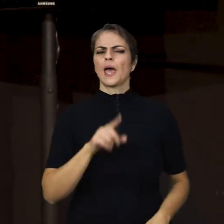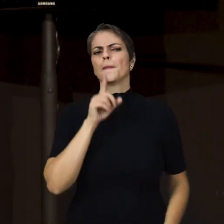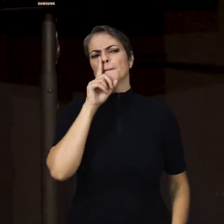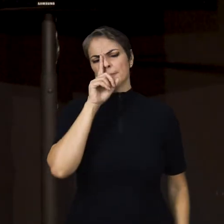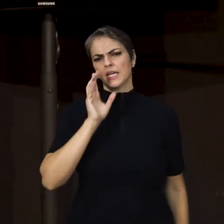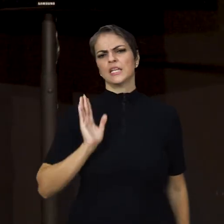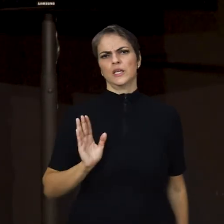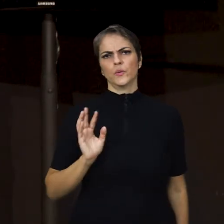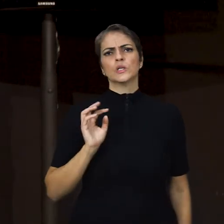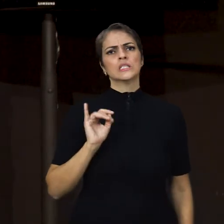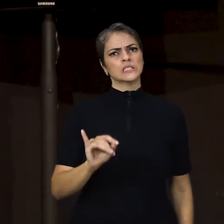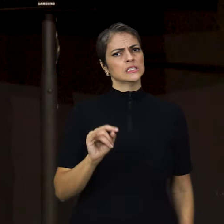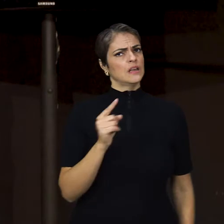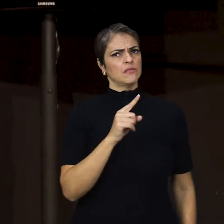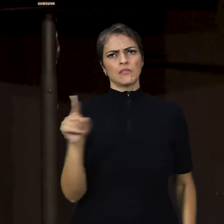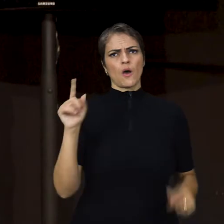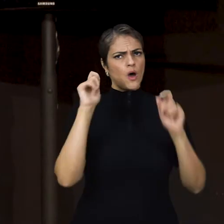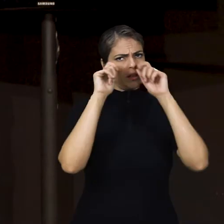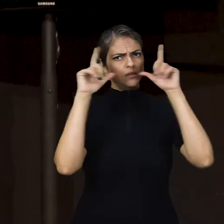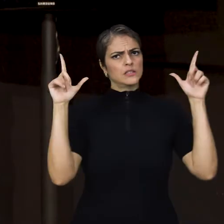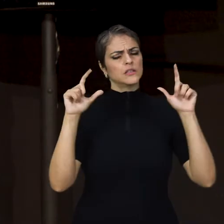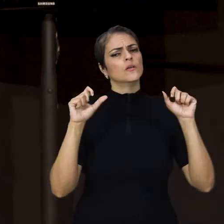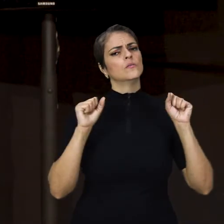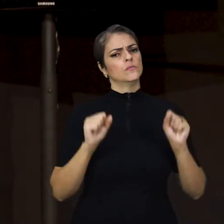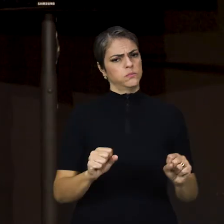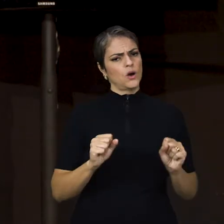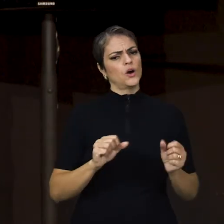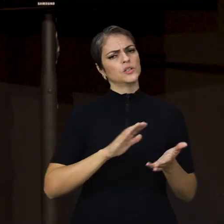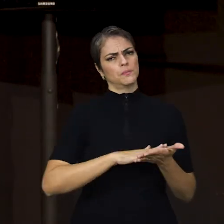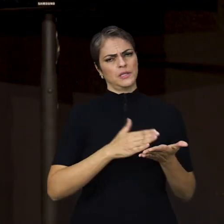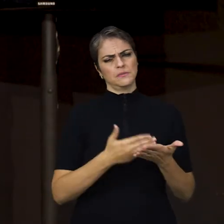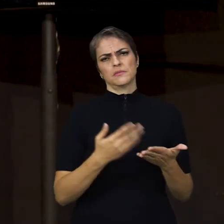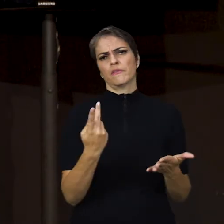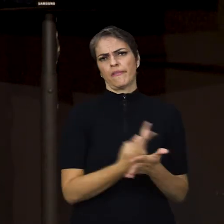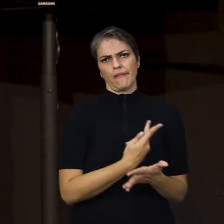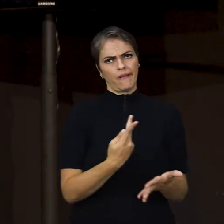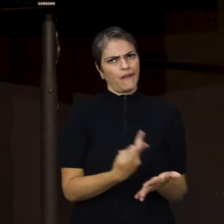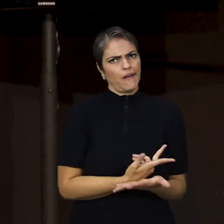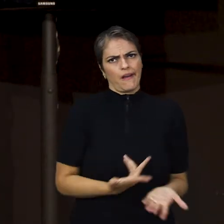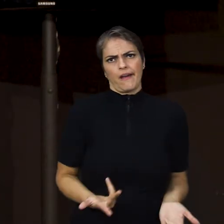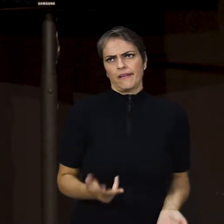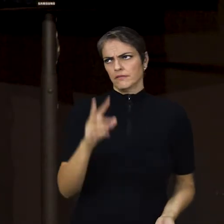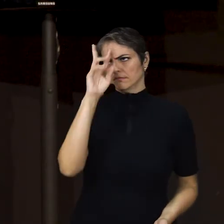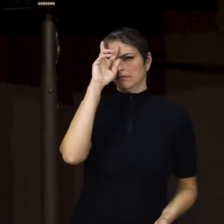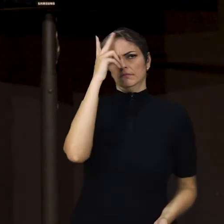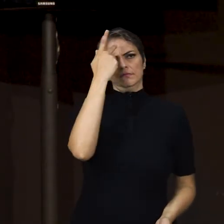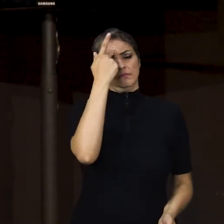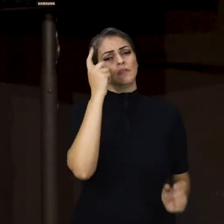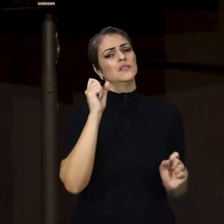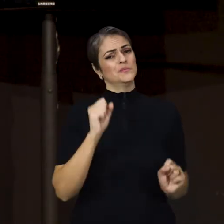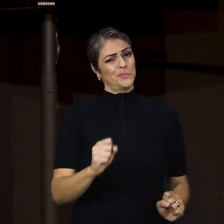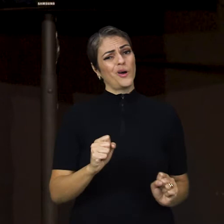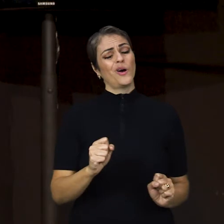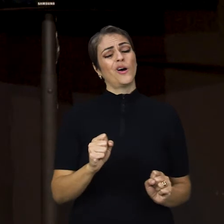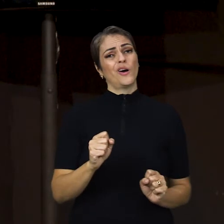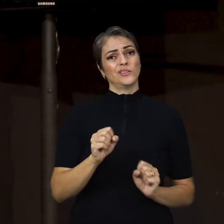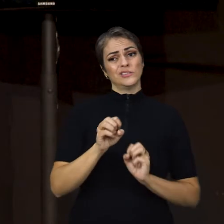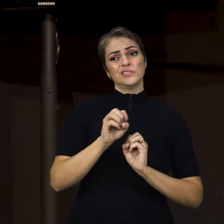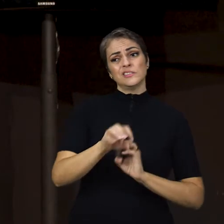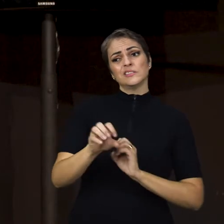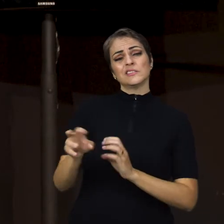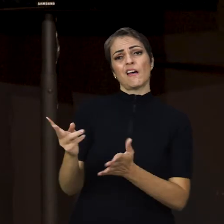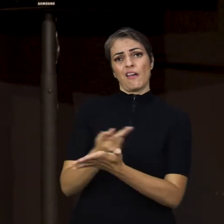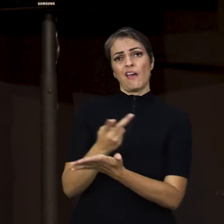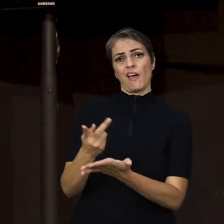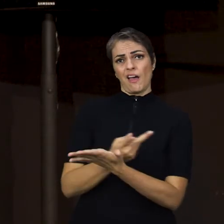nos levarão a interpretações perigosas e até mesmo equivocadas das Escrituras, e que podem fazer outras pessoas incorrerem em